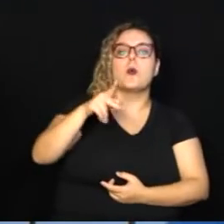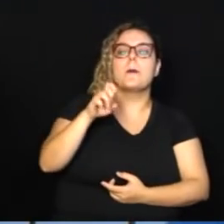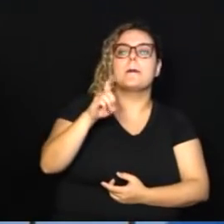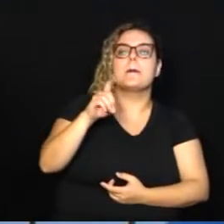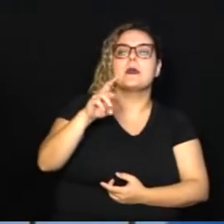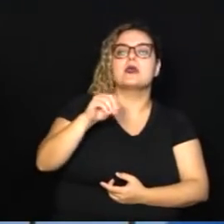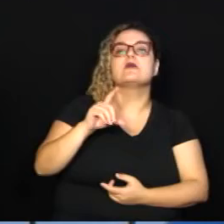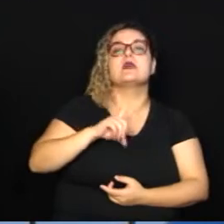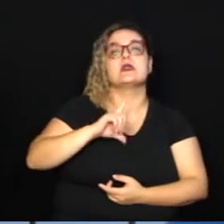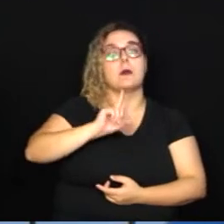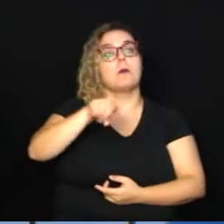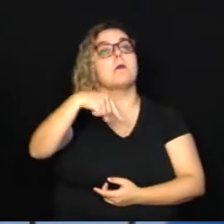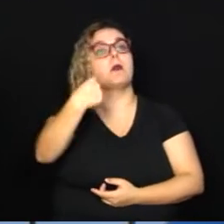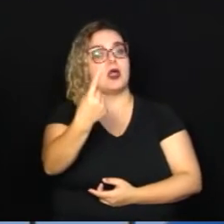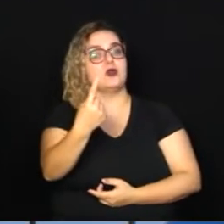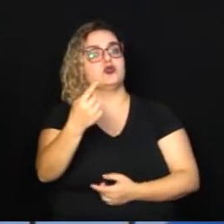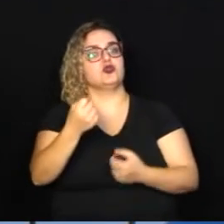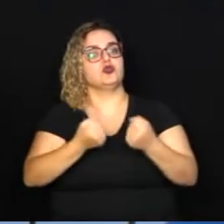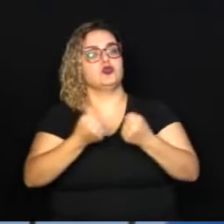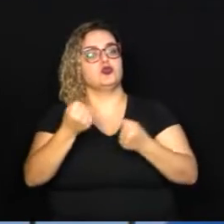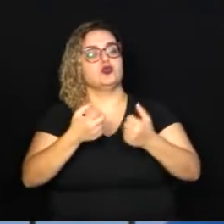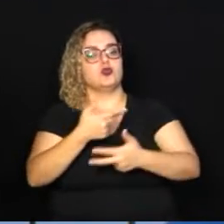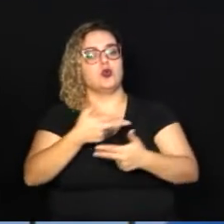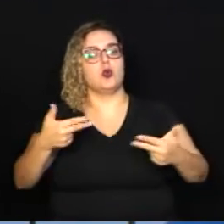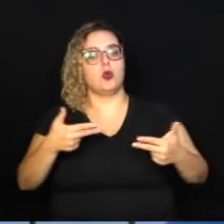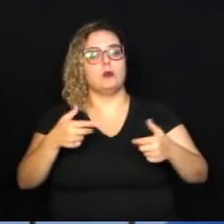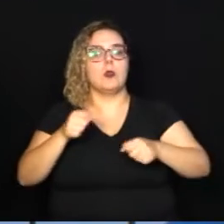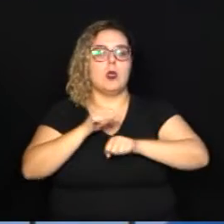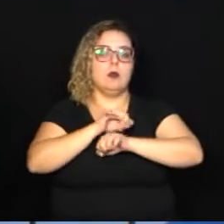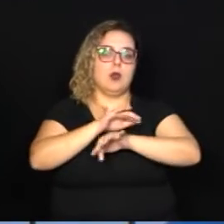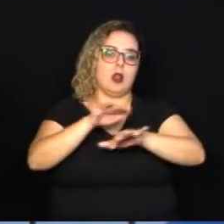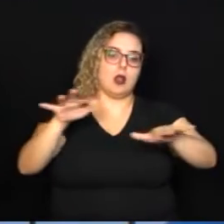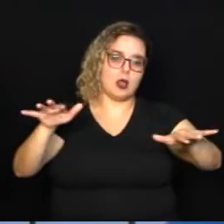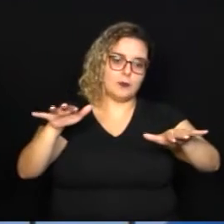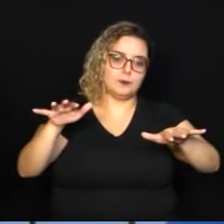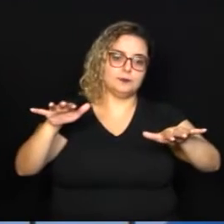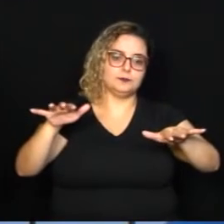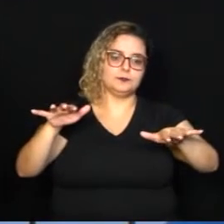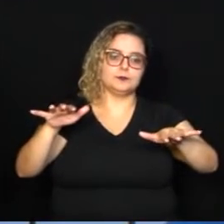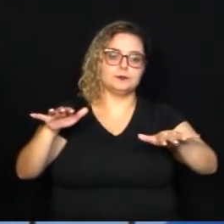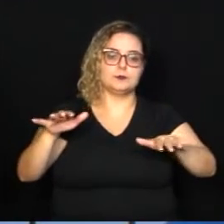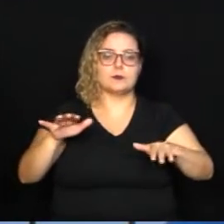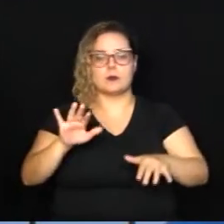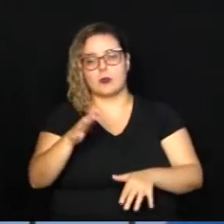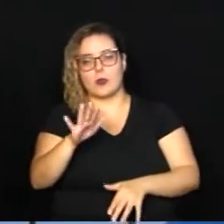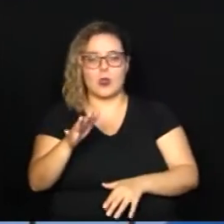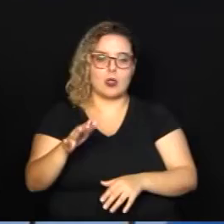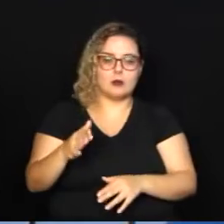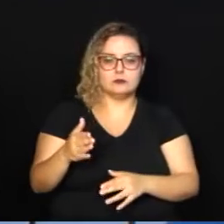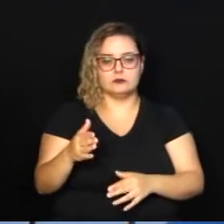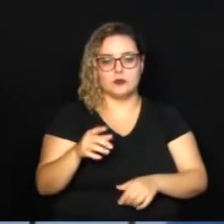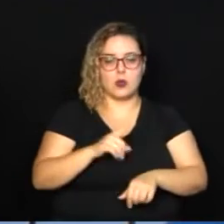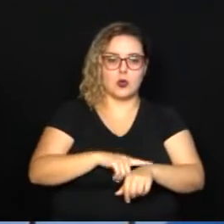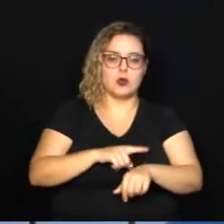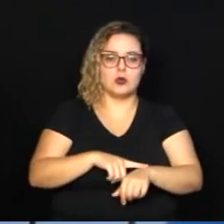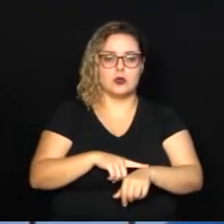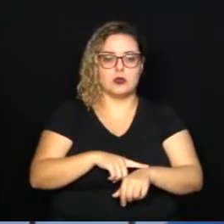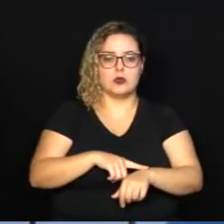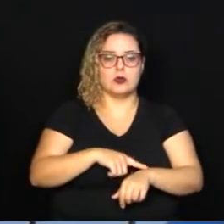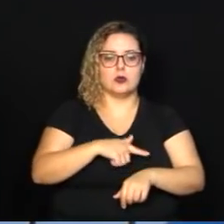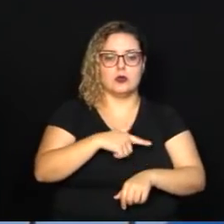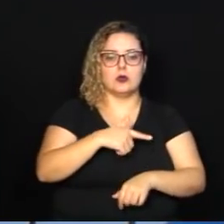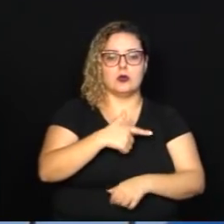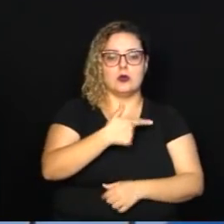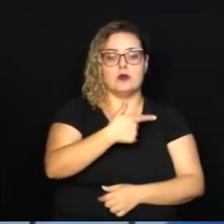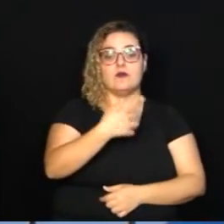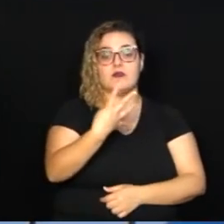um ônibus. Então, é uma ampliação de frota com intervalos de viagens que caía de 24